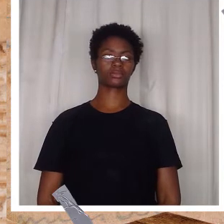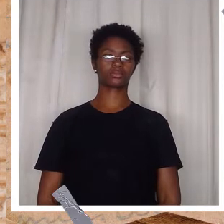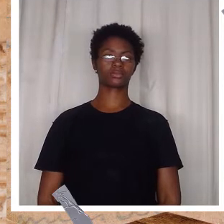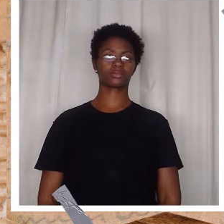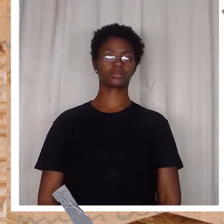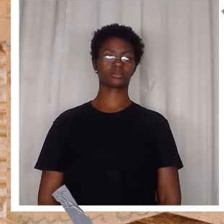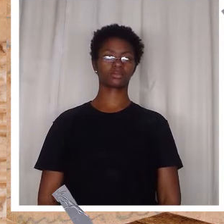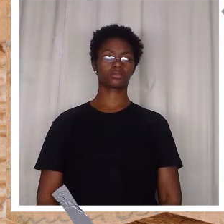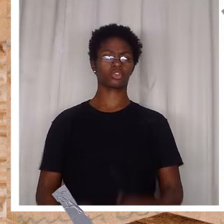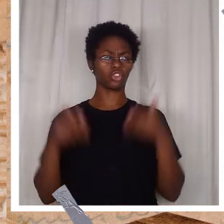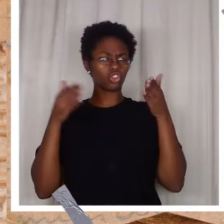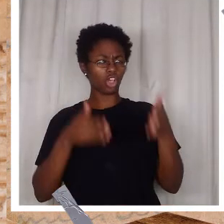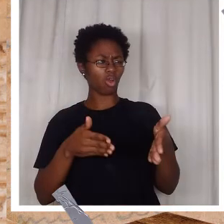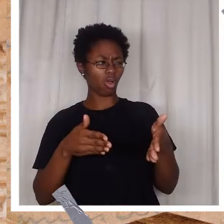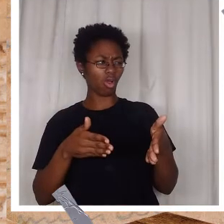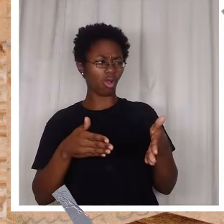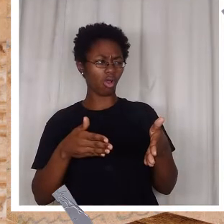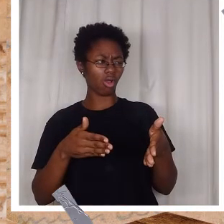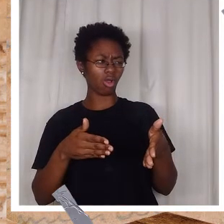Chegou?